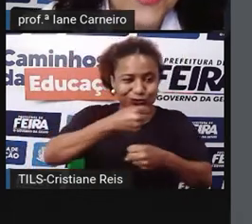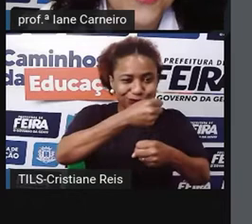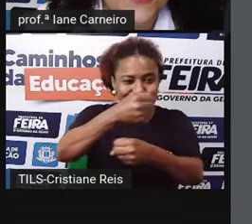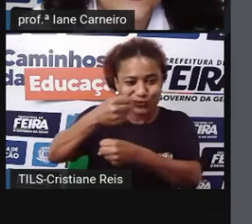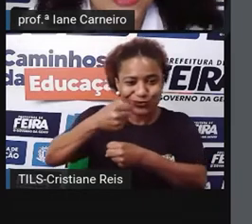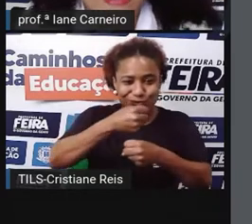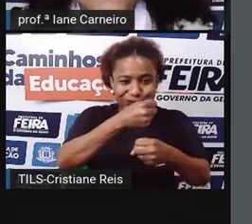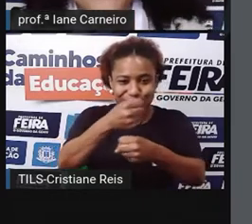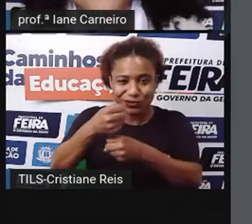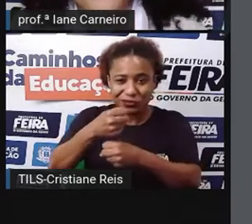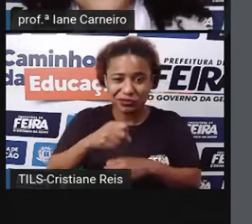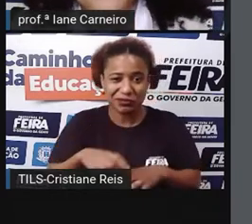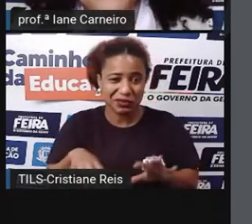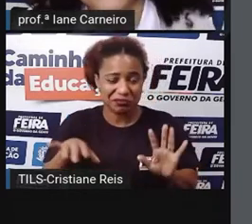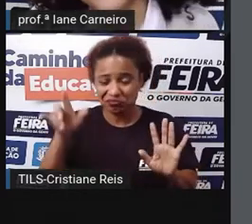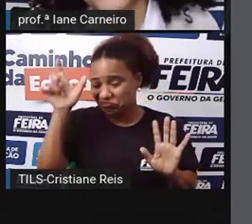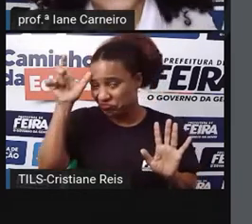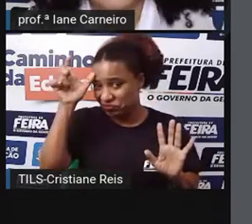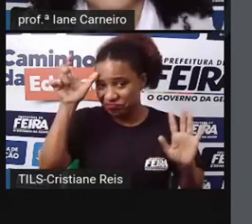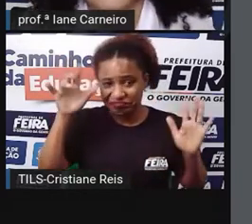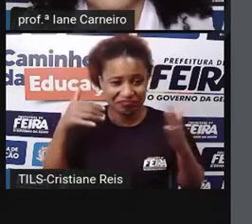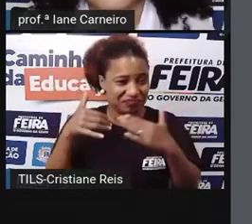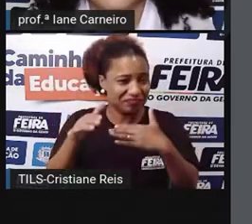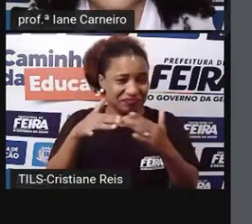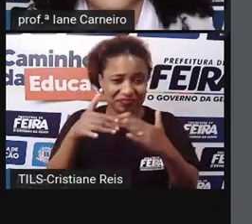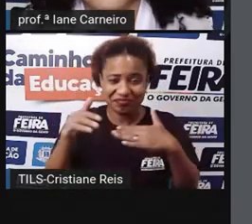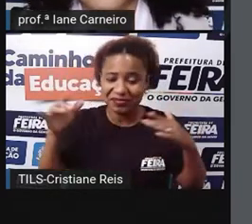diabo virou Bodiá. Fim.